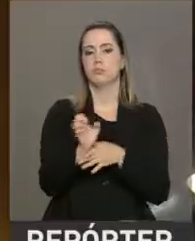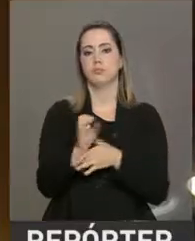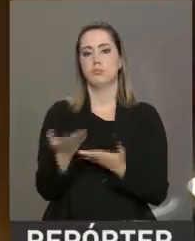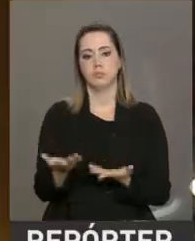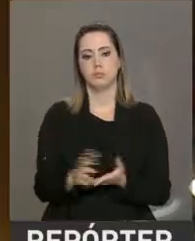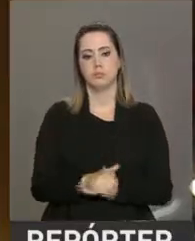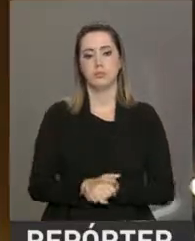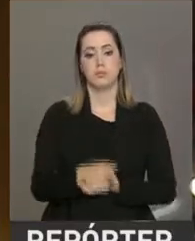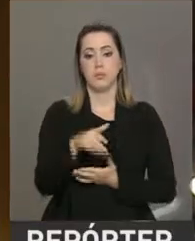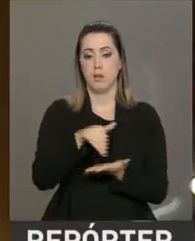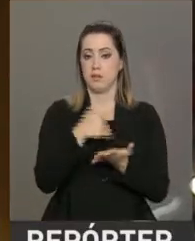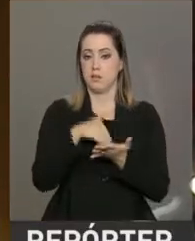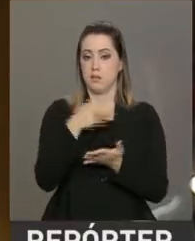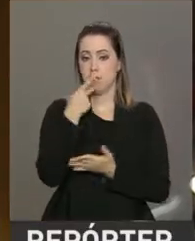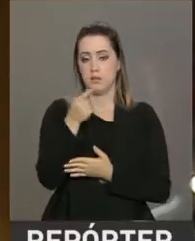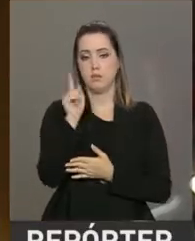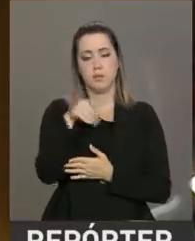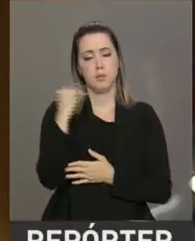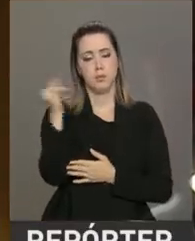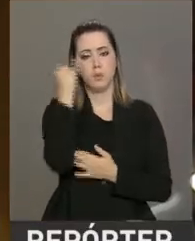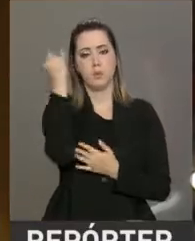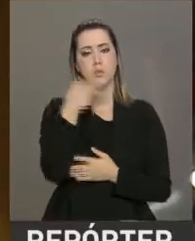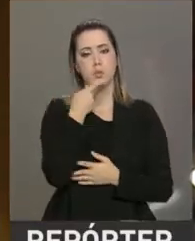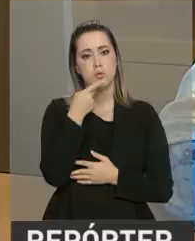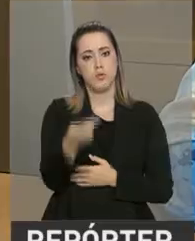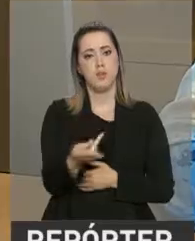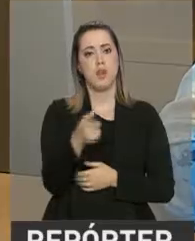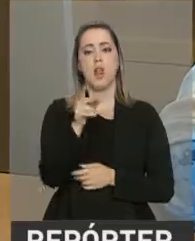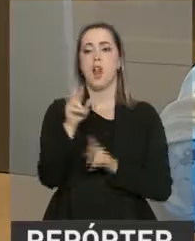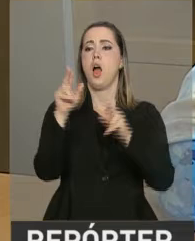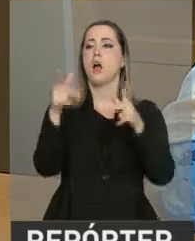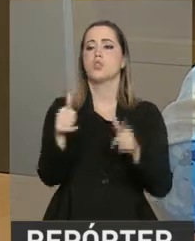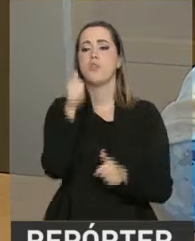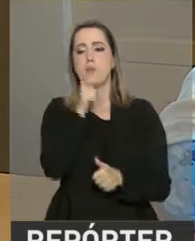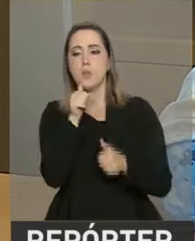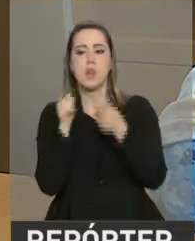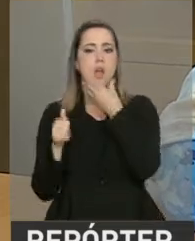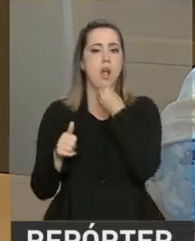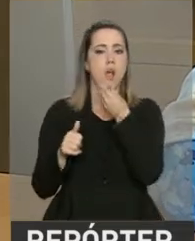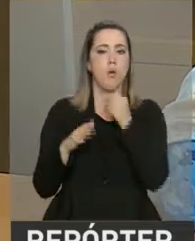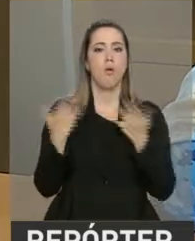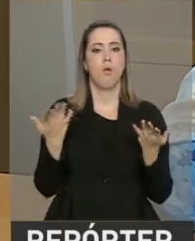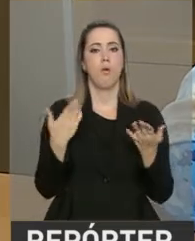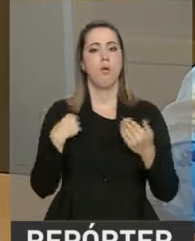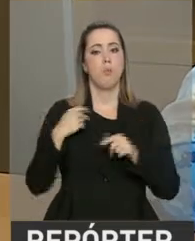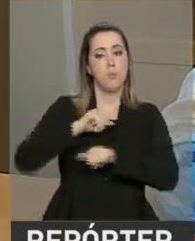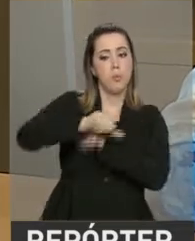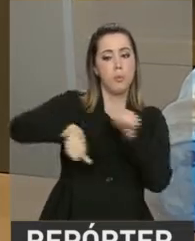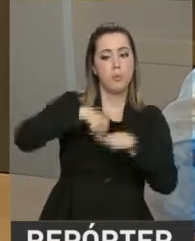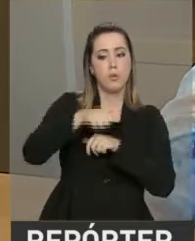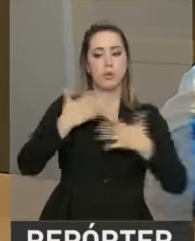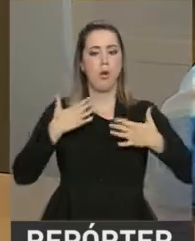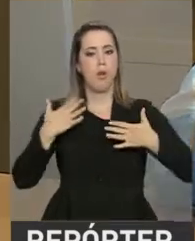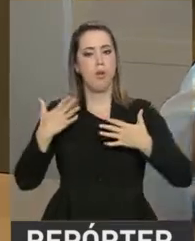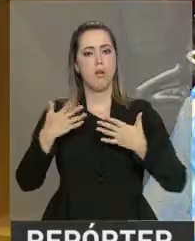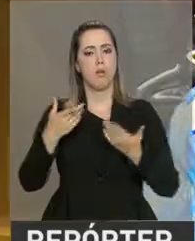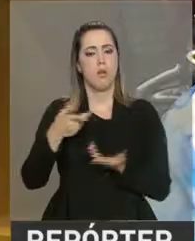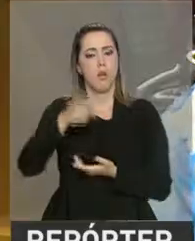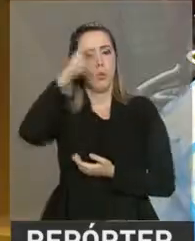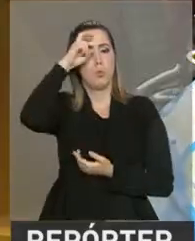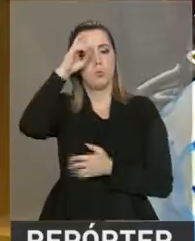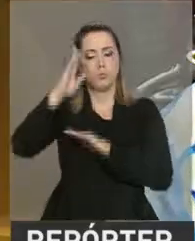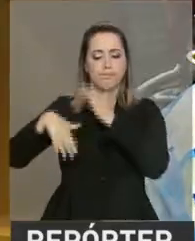para a secretária é essencial começar a orientação sobre gênero e respeito desde cedo para garantir uma mudança de comportamento das próximas gerações